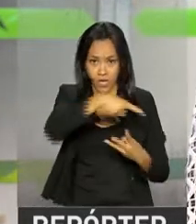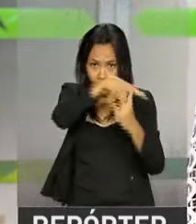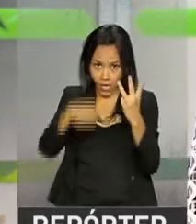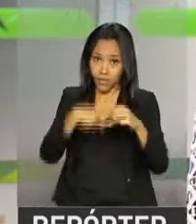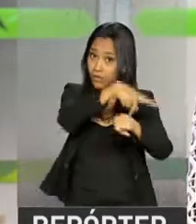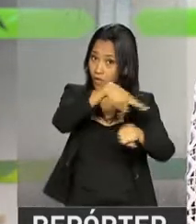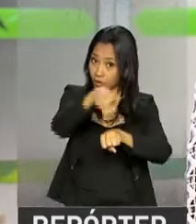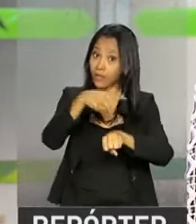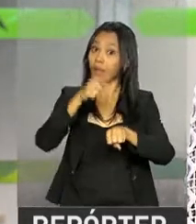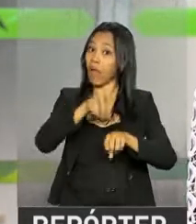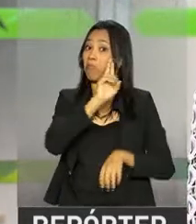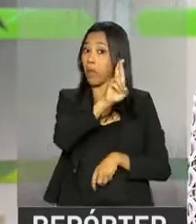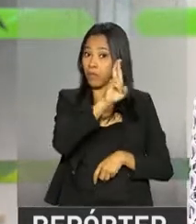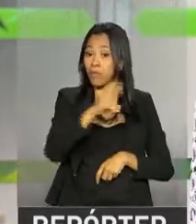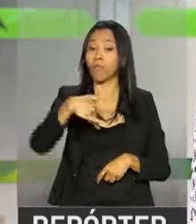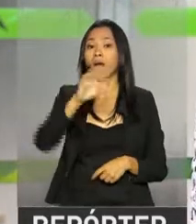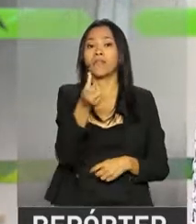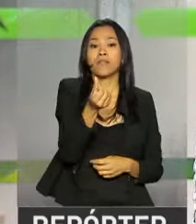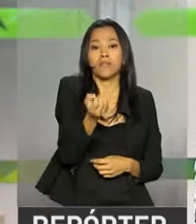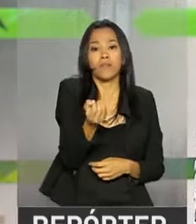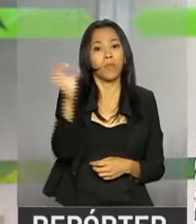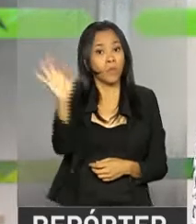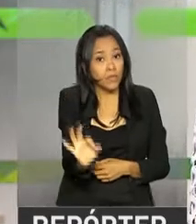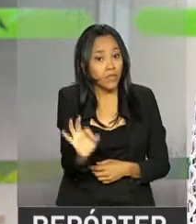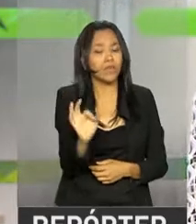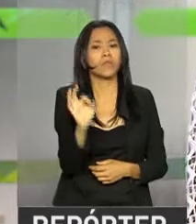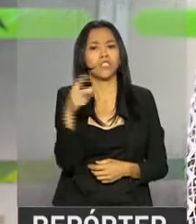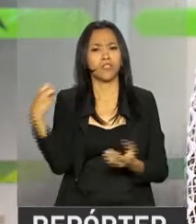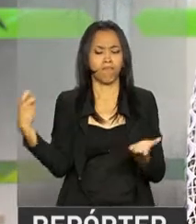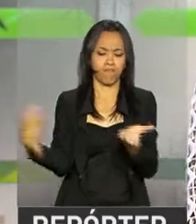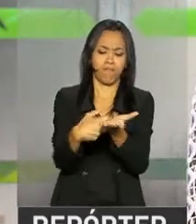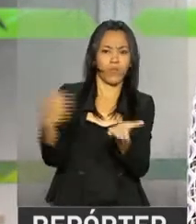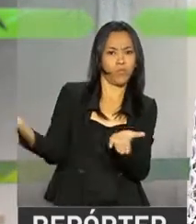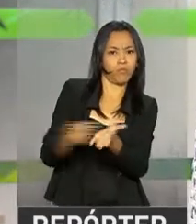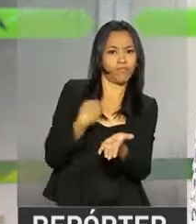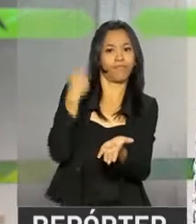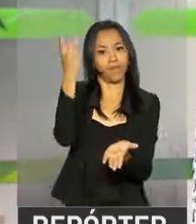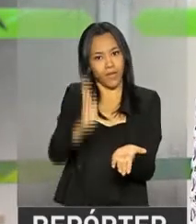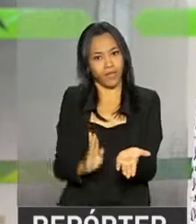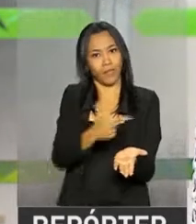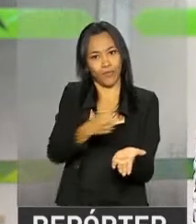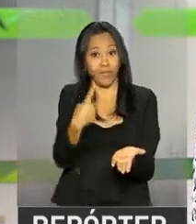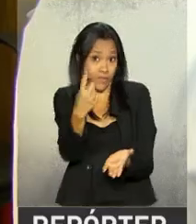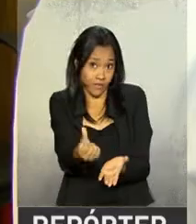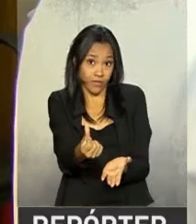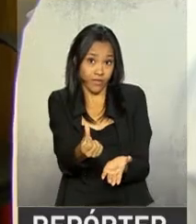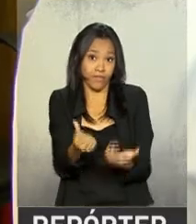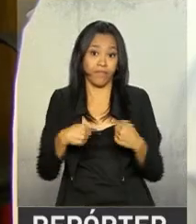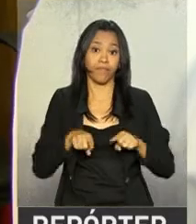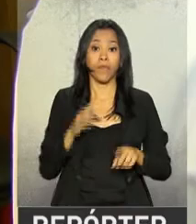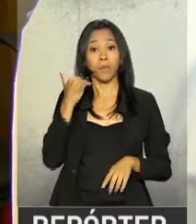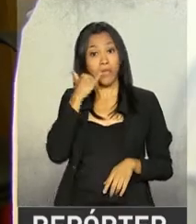esses países foram responsáveis por mais de 60% da demanda de vistos de turismo para o brasil em 2016 por